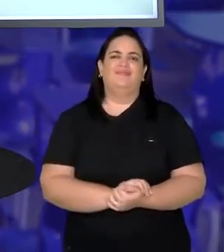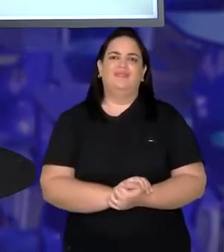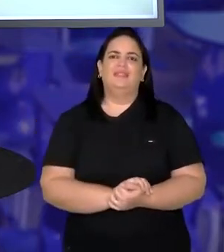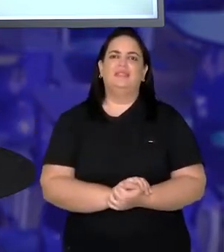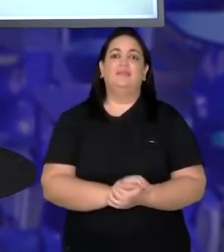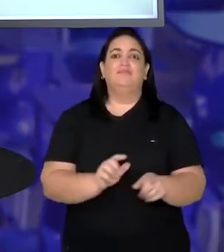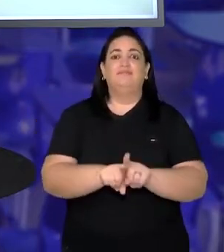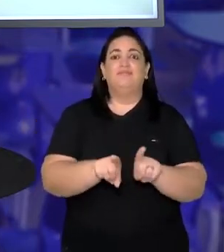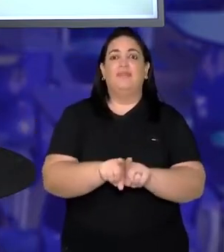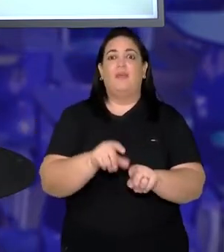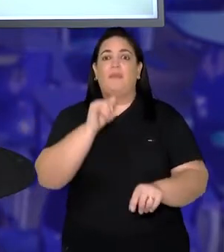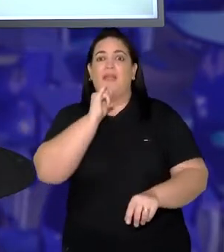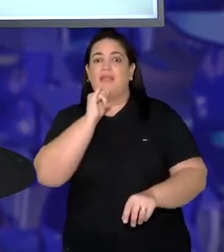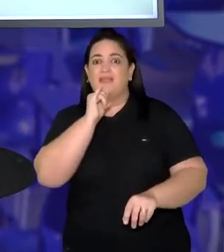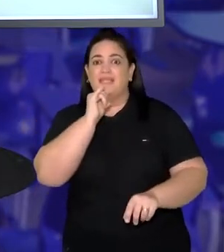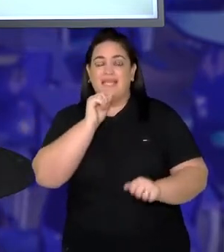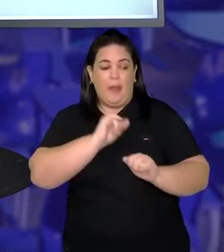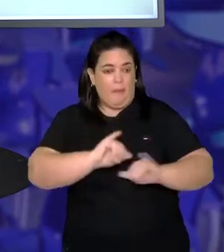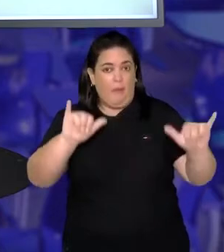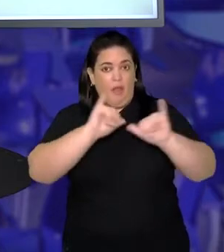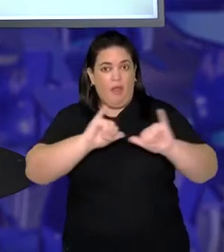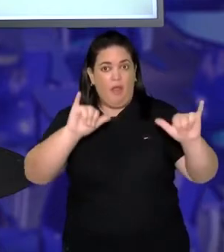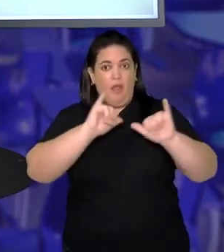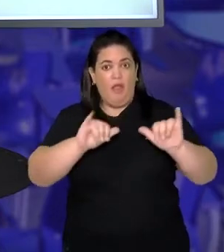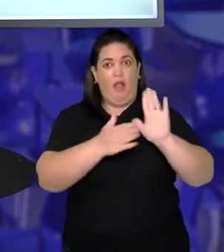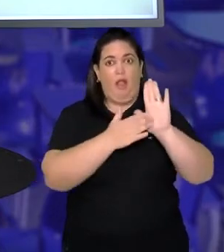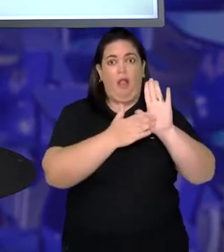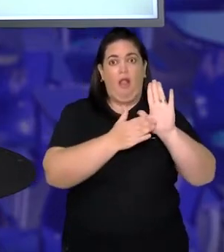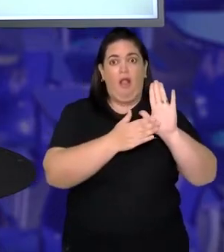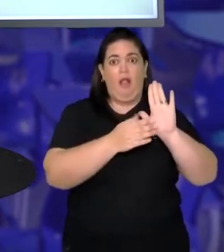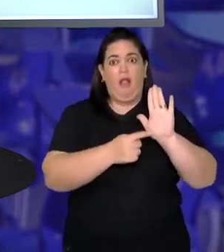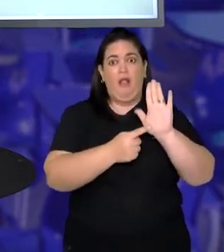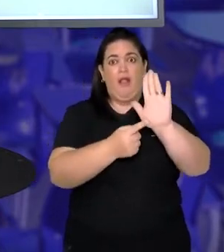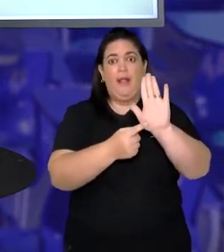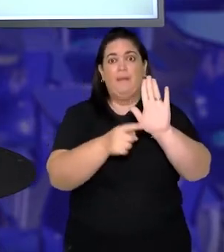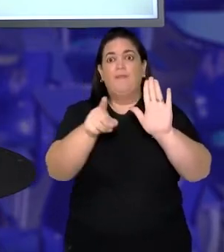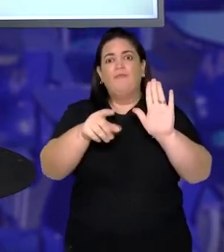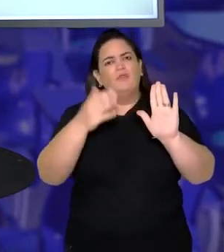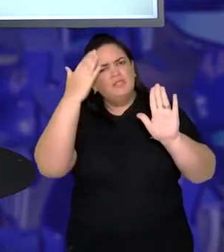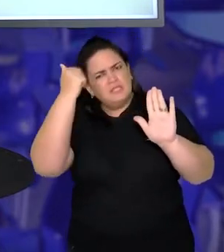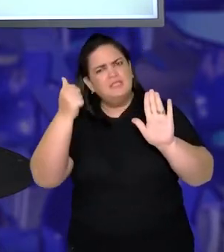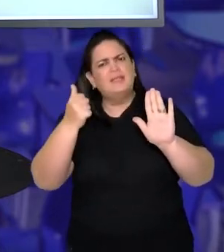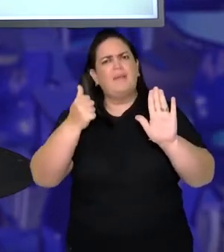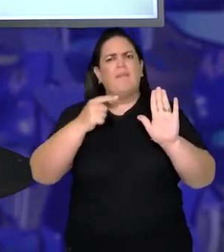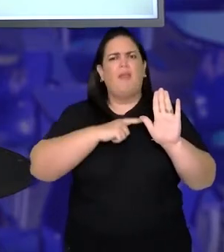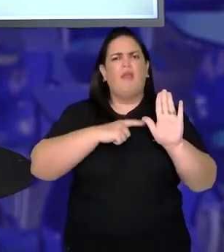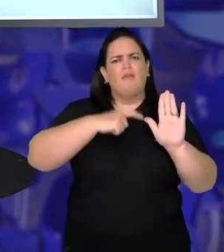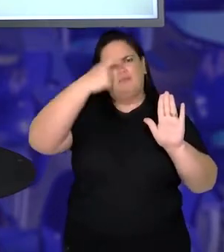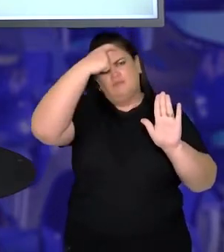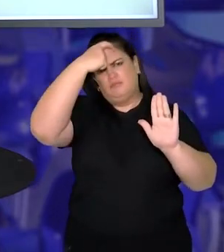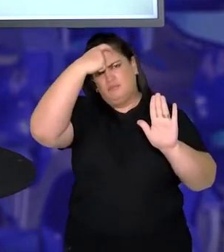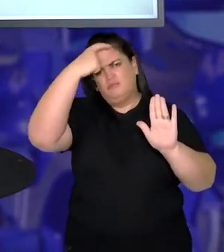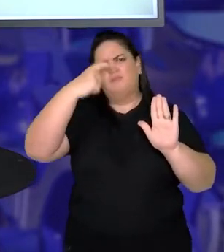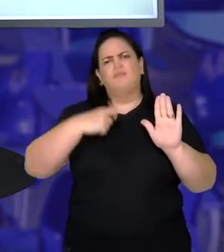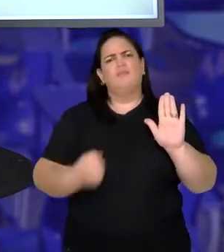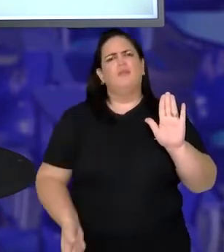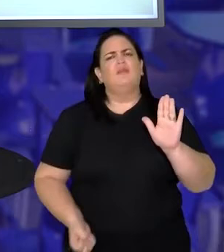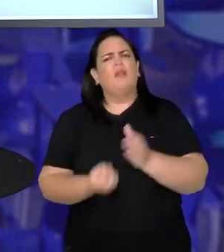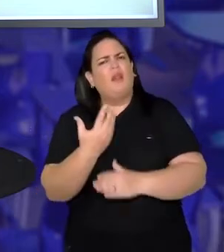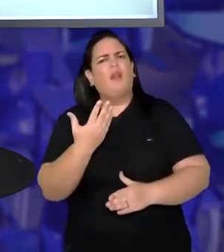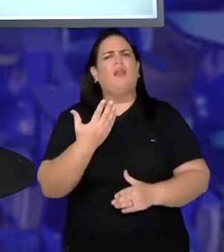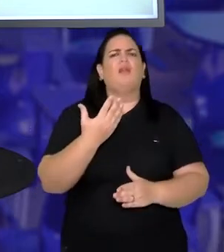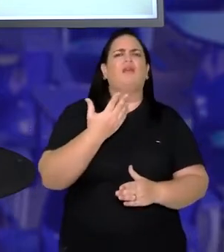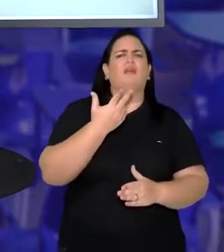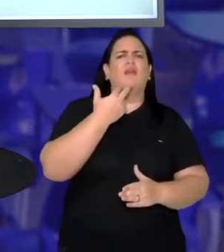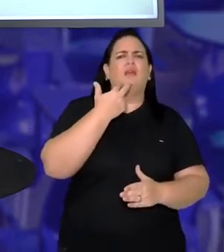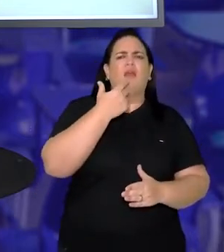levado a trabalhar em cima de alguma campanha, você ter a consciência de que você vai ter meios de construir uma